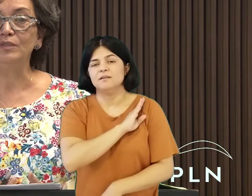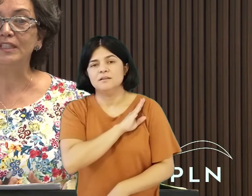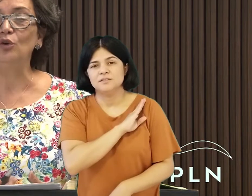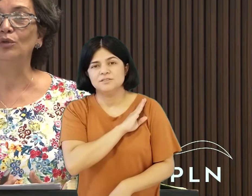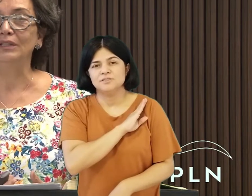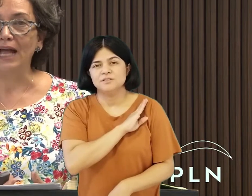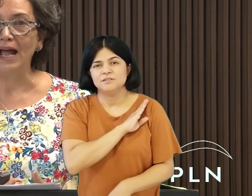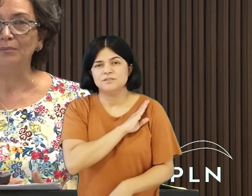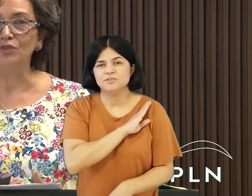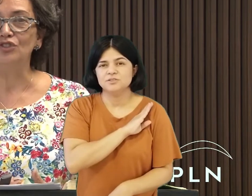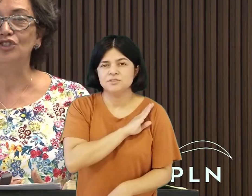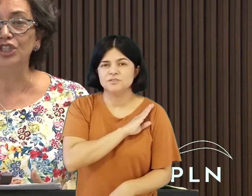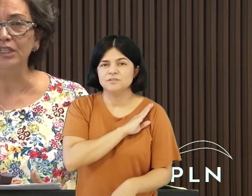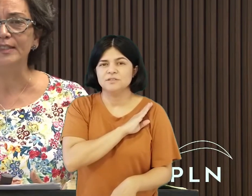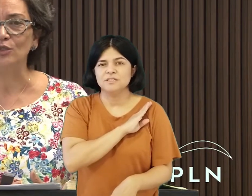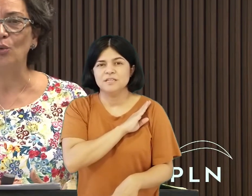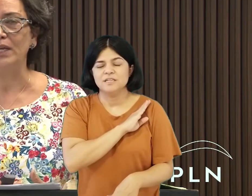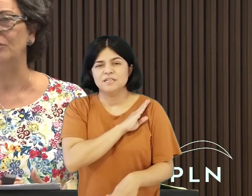de nos encontrarmos